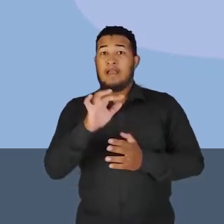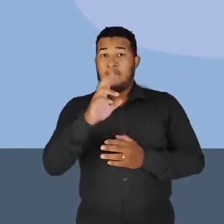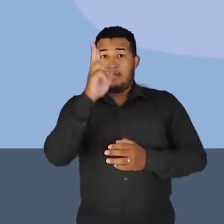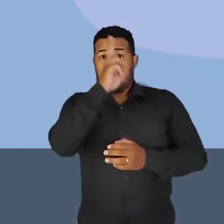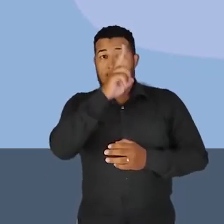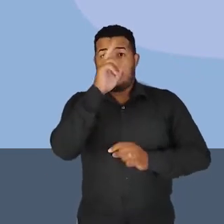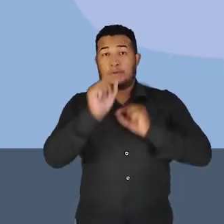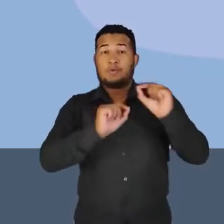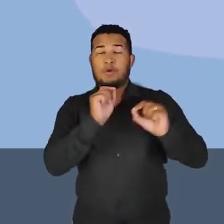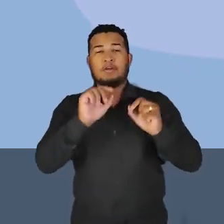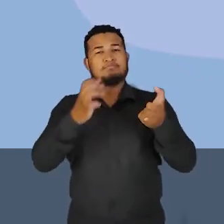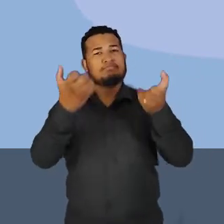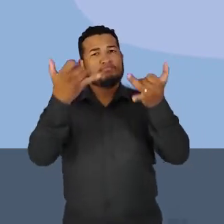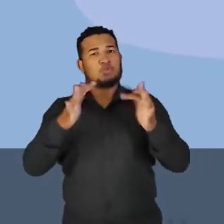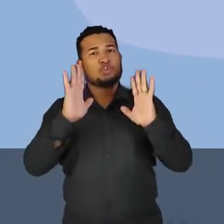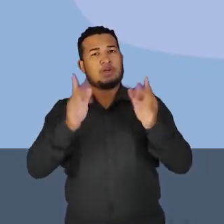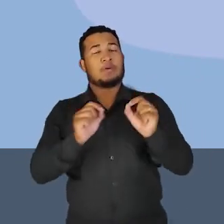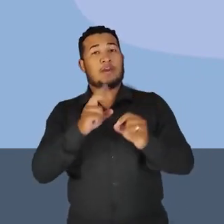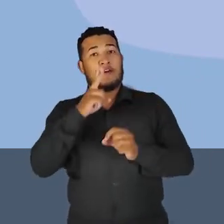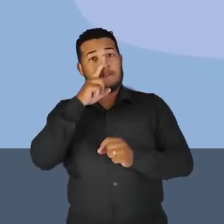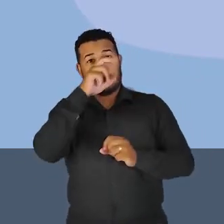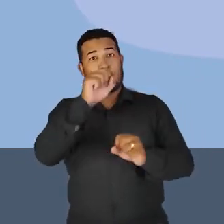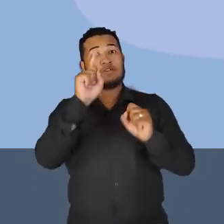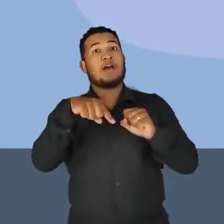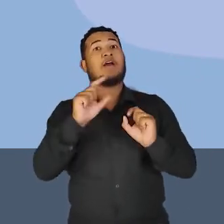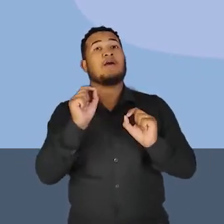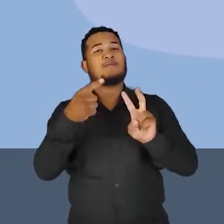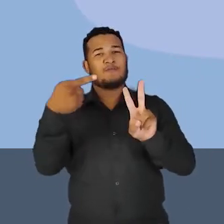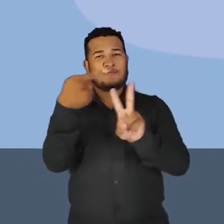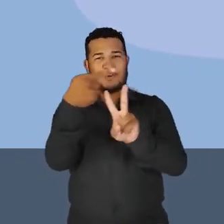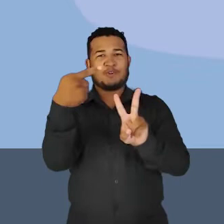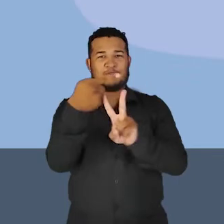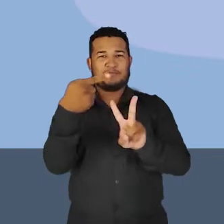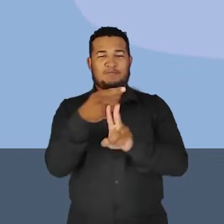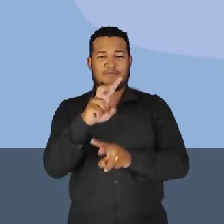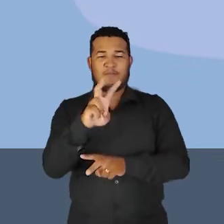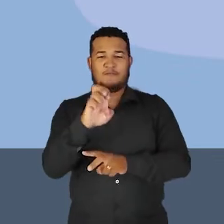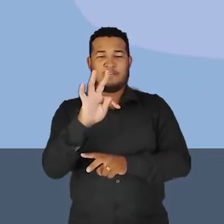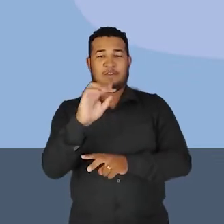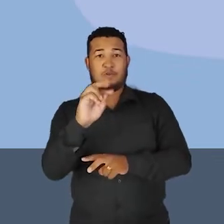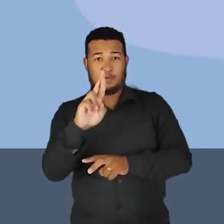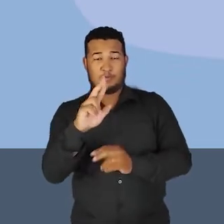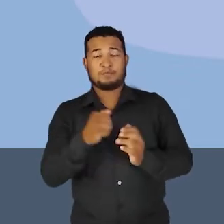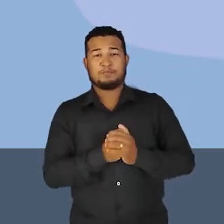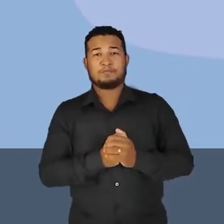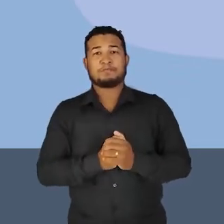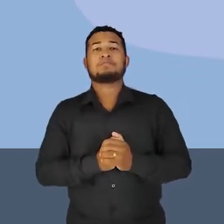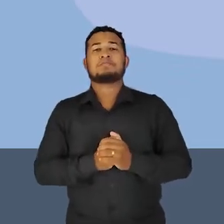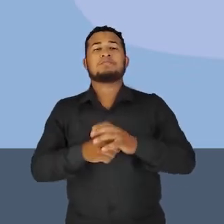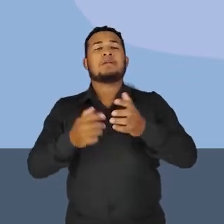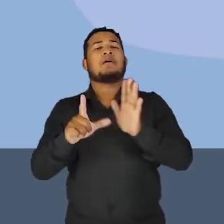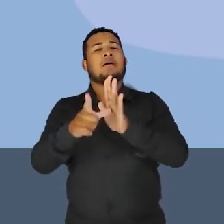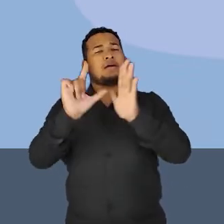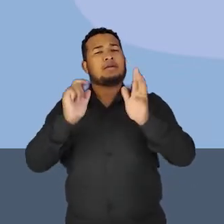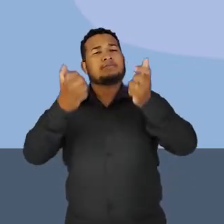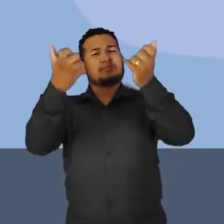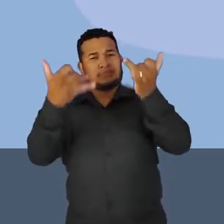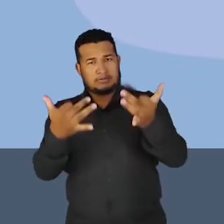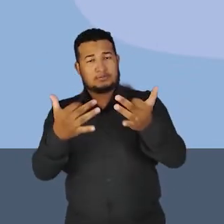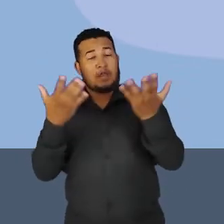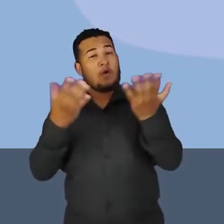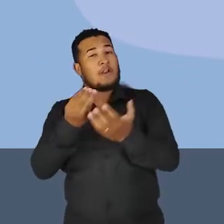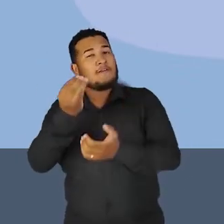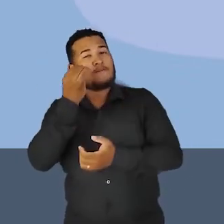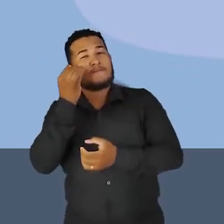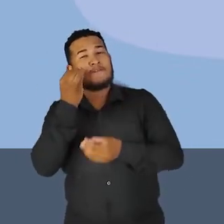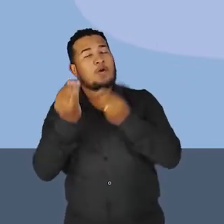Lembre-se que nós falamos que a força é um vetor. Antes de falar qual vai ser os efeitos, vamos dar uma olhada